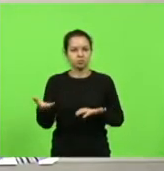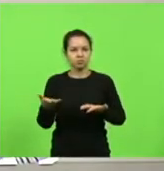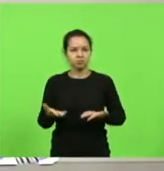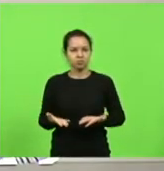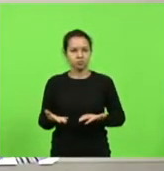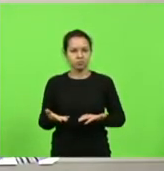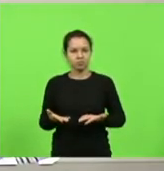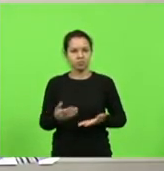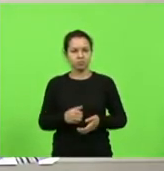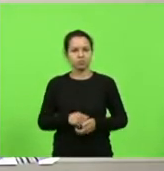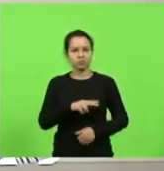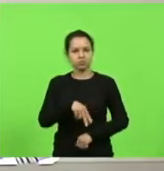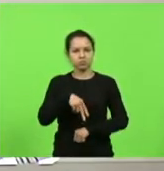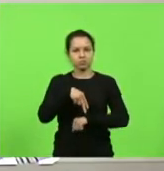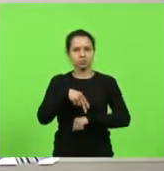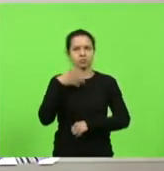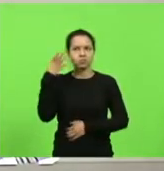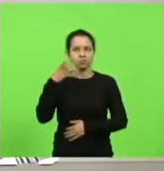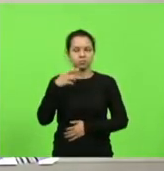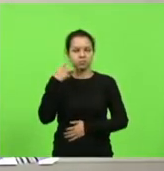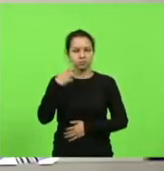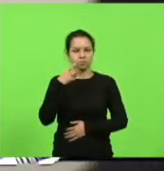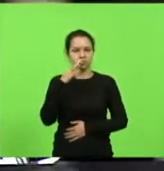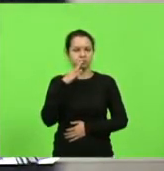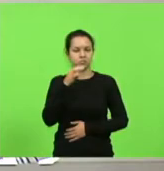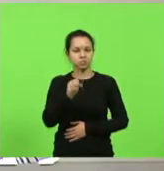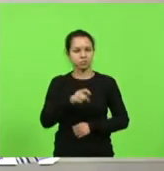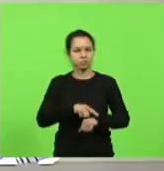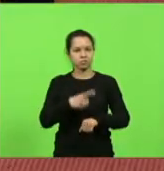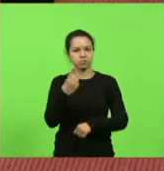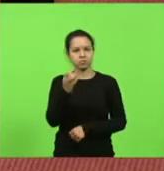a usar a tribuna, deputado Bruno Souza, por 10 minutos, deputado.